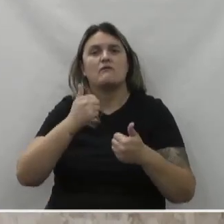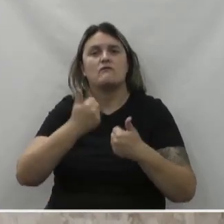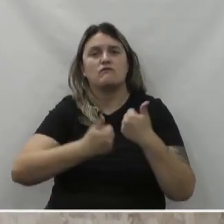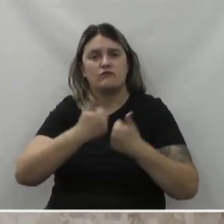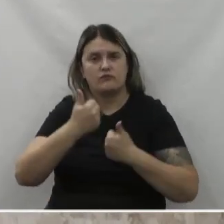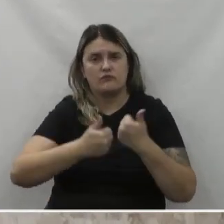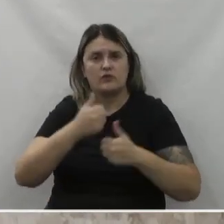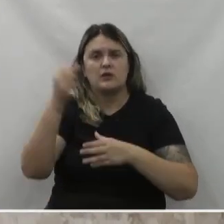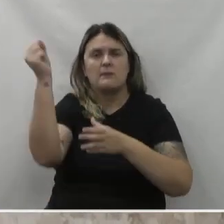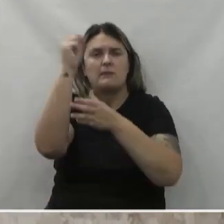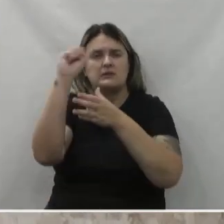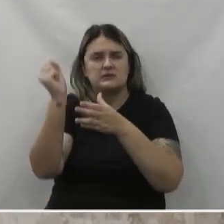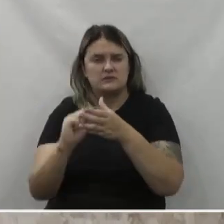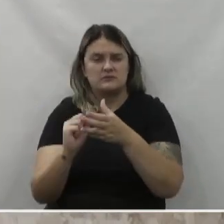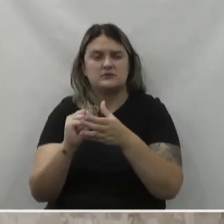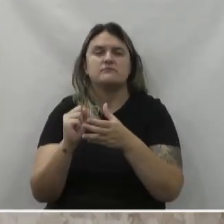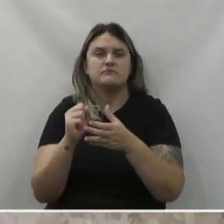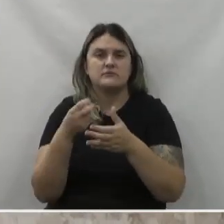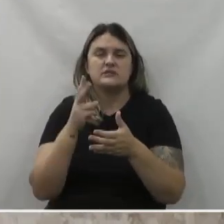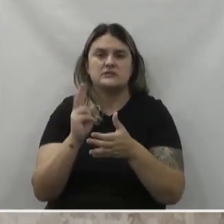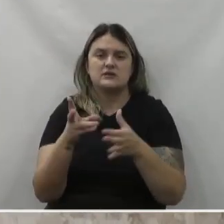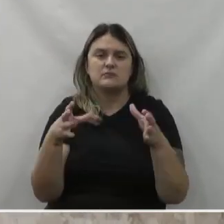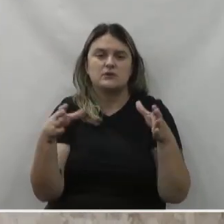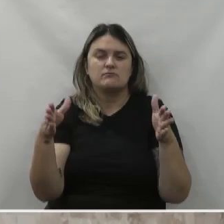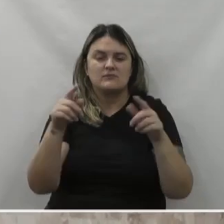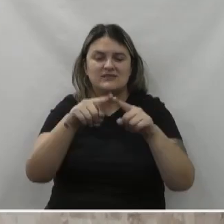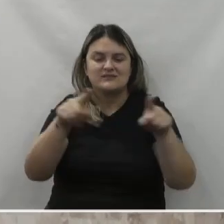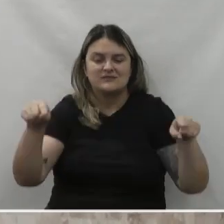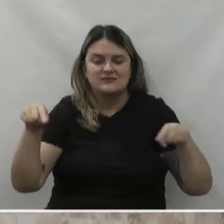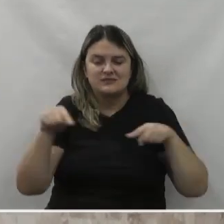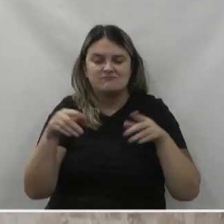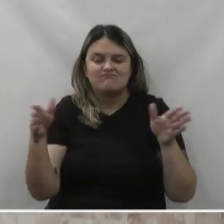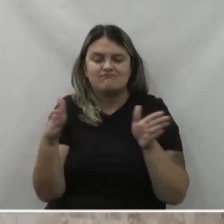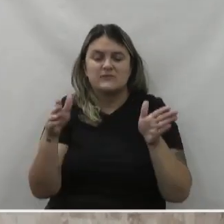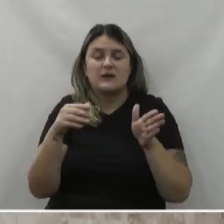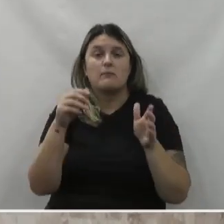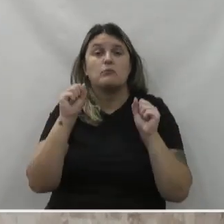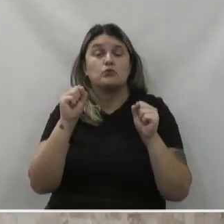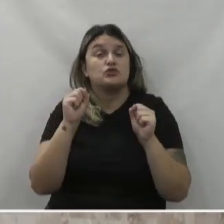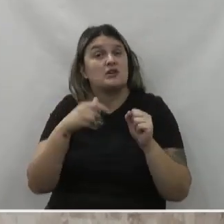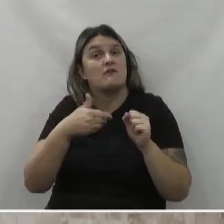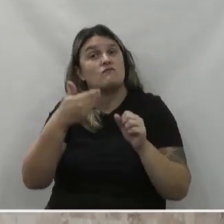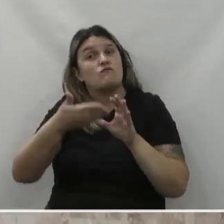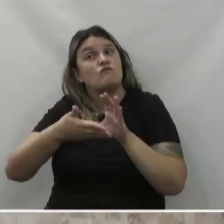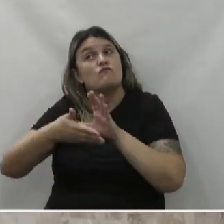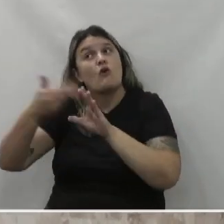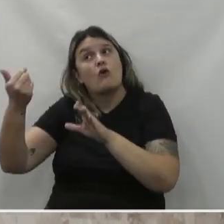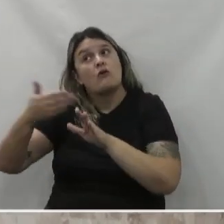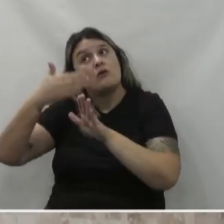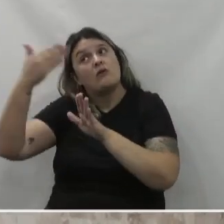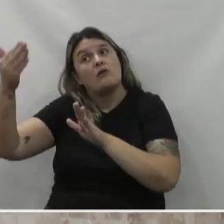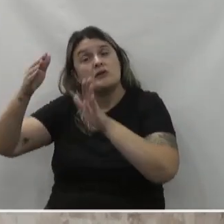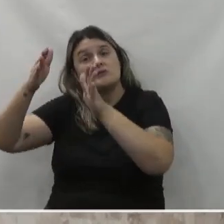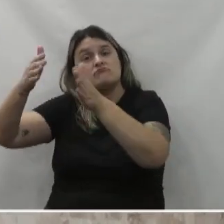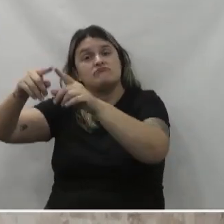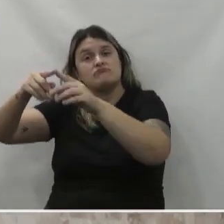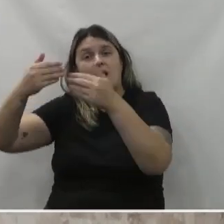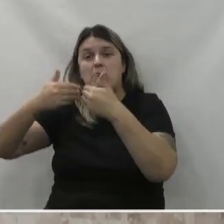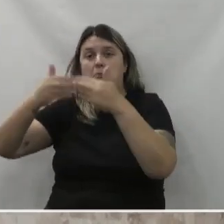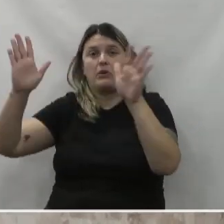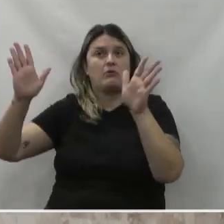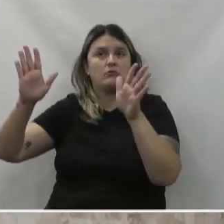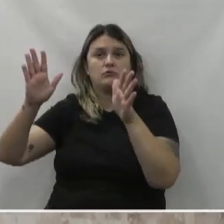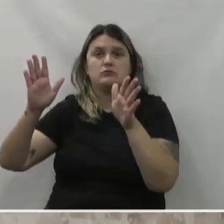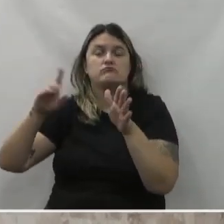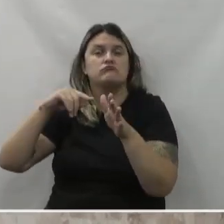basquetebol, que tem acontecido ali, mas uma quadrinha externa ali, aberta, no primeiro momento, talvez depois dá para ver a cobertura, mas enfim,